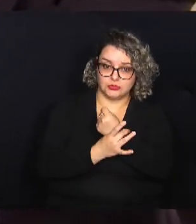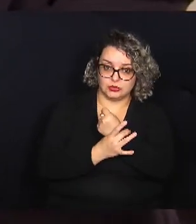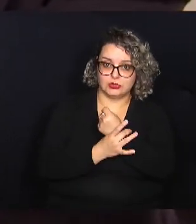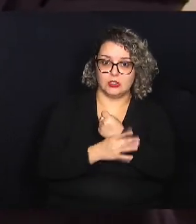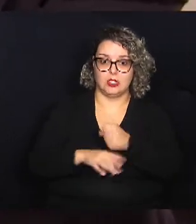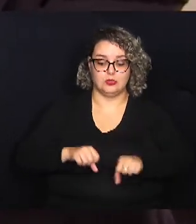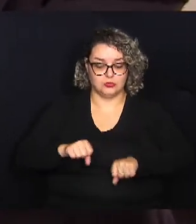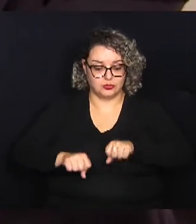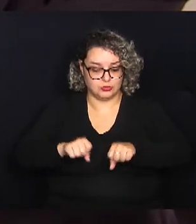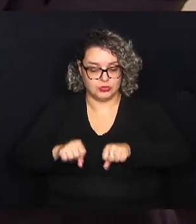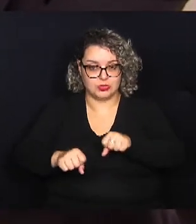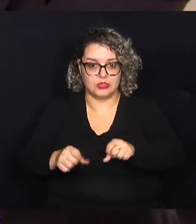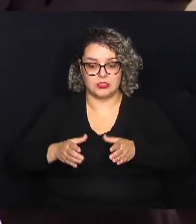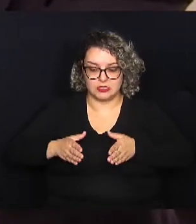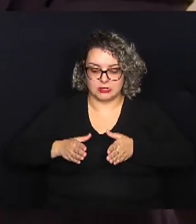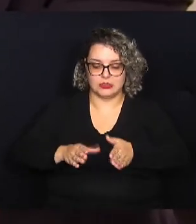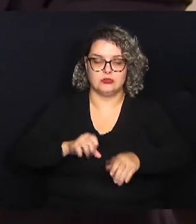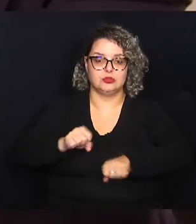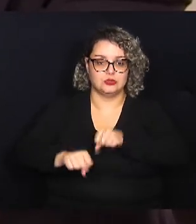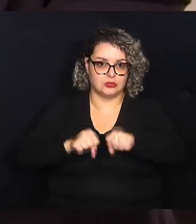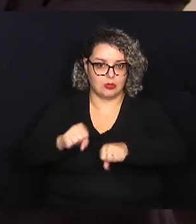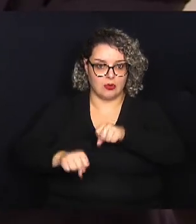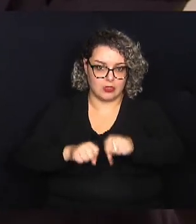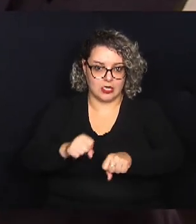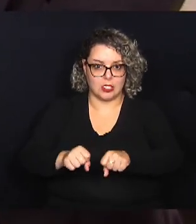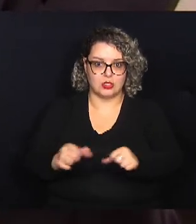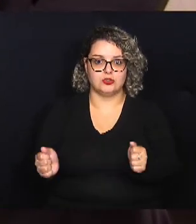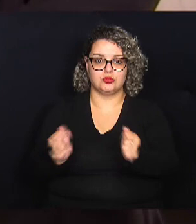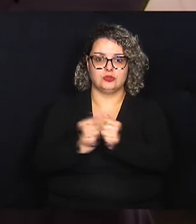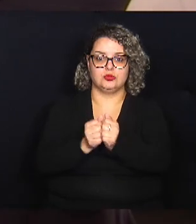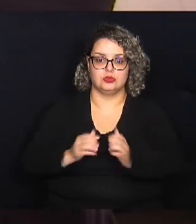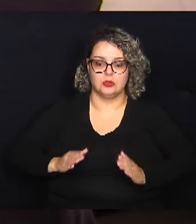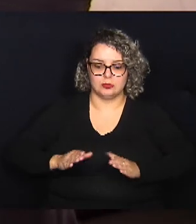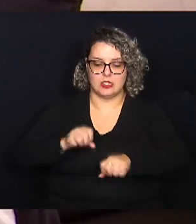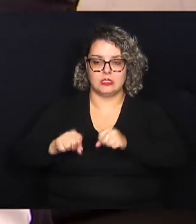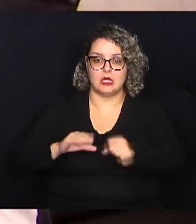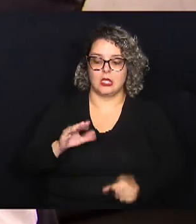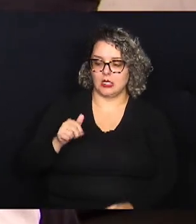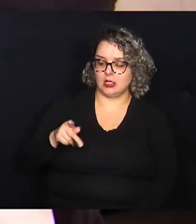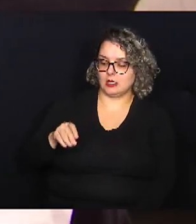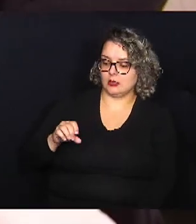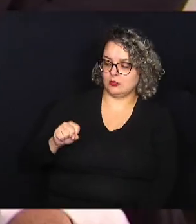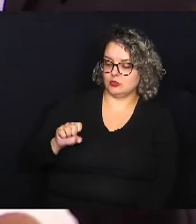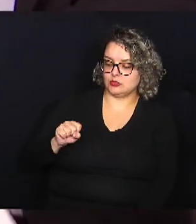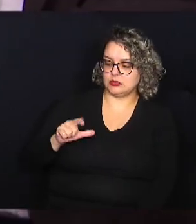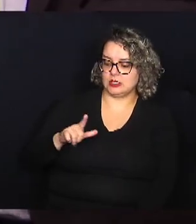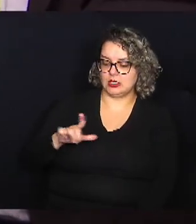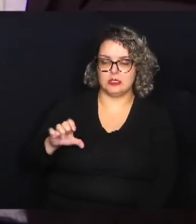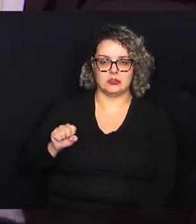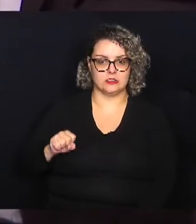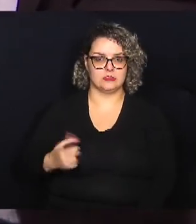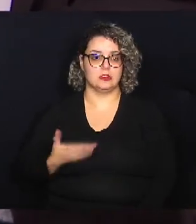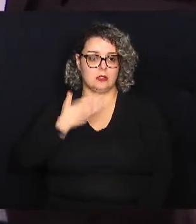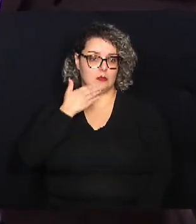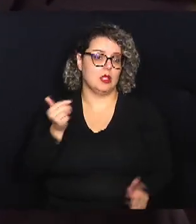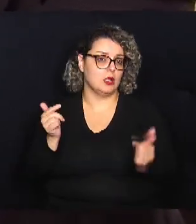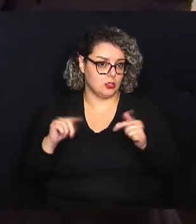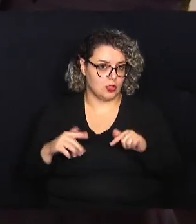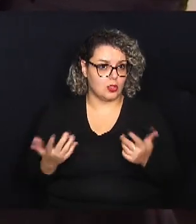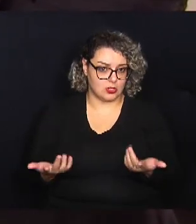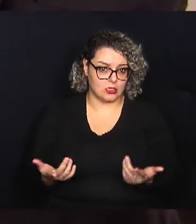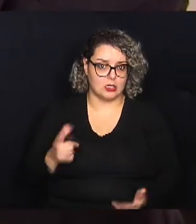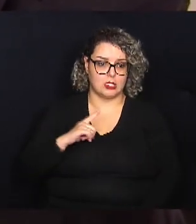ciclistas. Essa ciclofaixa será integrada à ciclofaixa da Campos Sales e melhora o ambiente, porque você